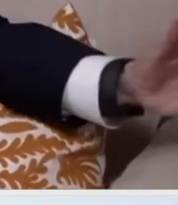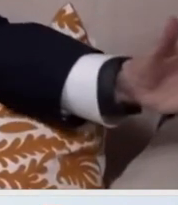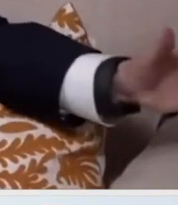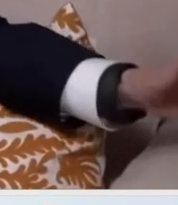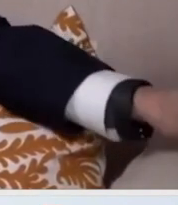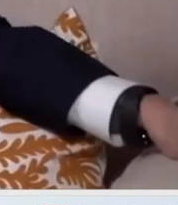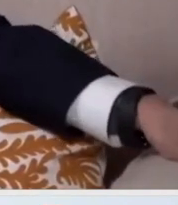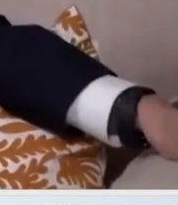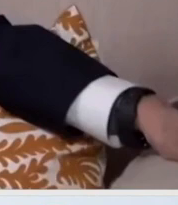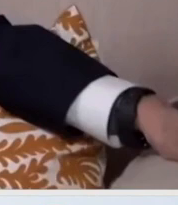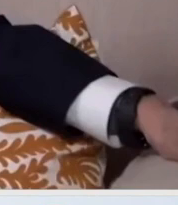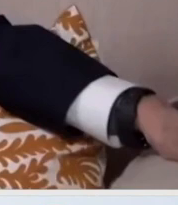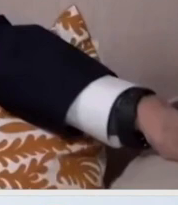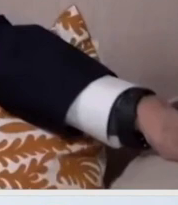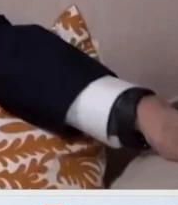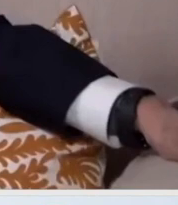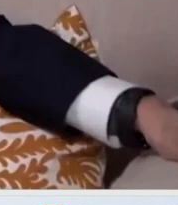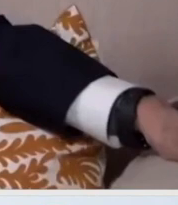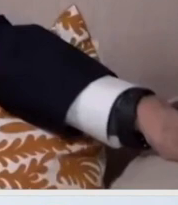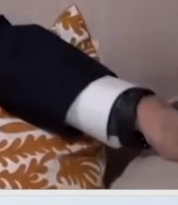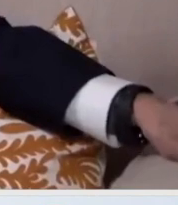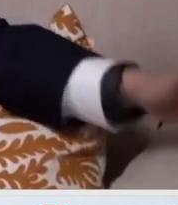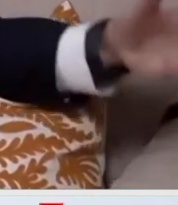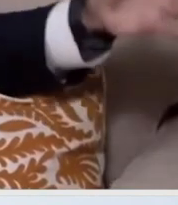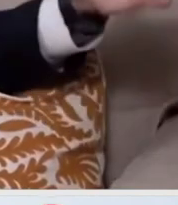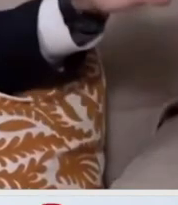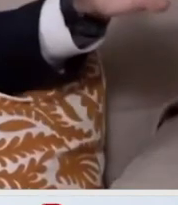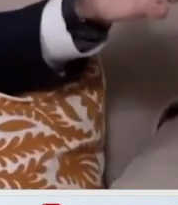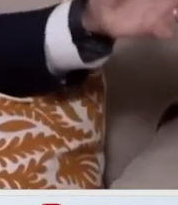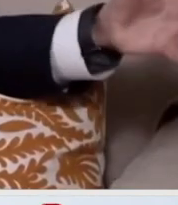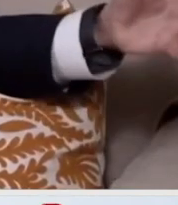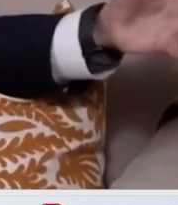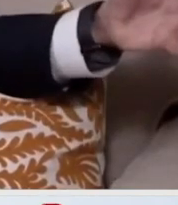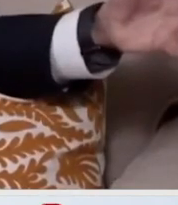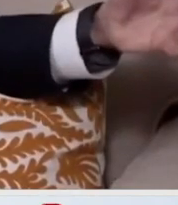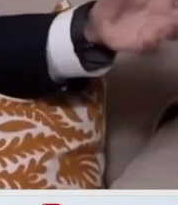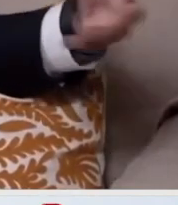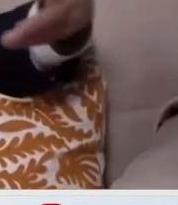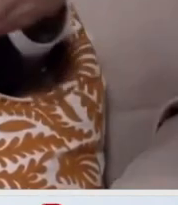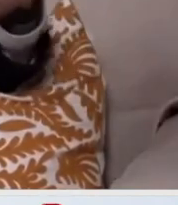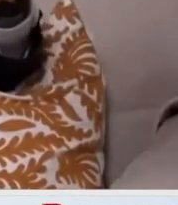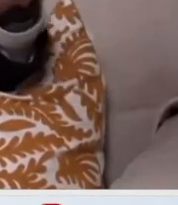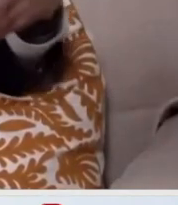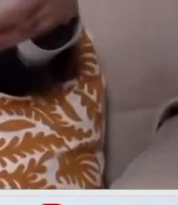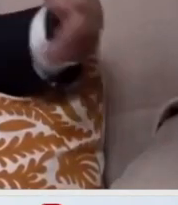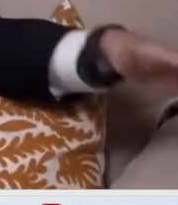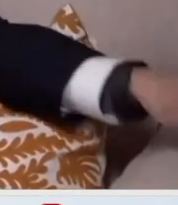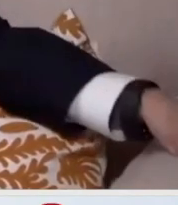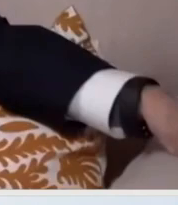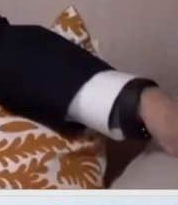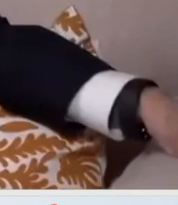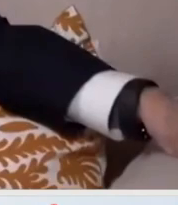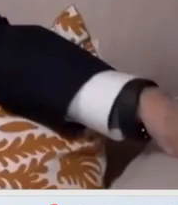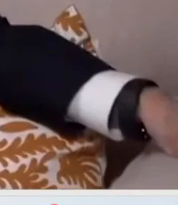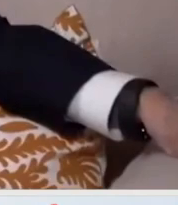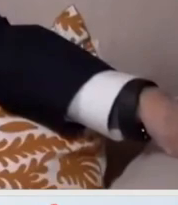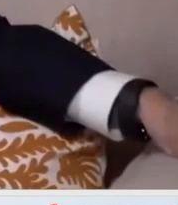a abordar o tema, vou abrir aspas. Ele começou a sinalizar uma direção a Dilma. Fecho aspas.